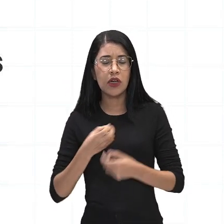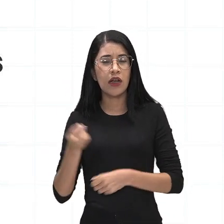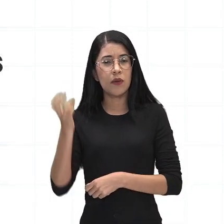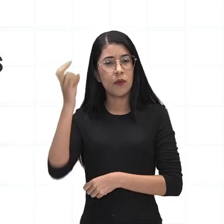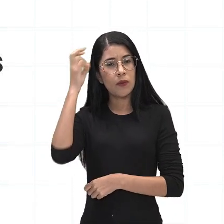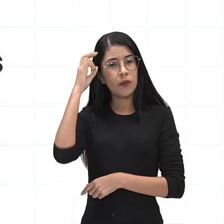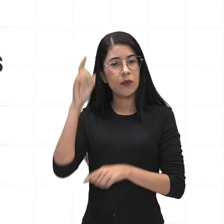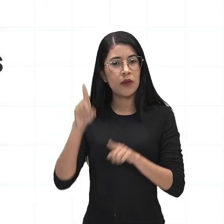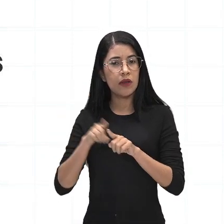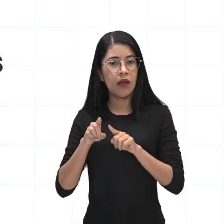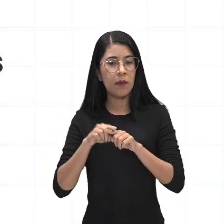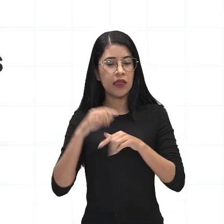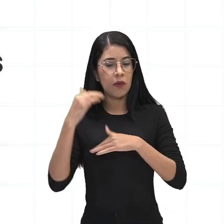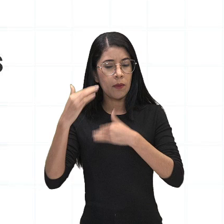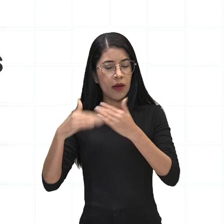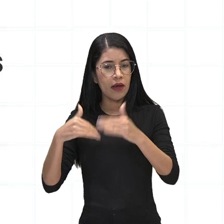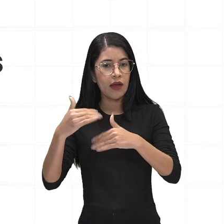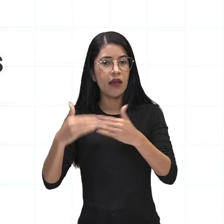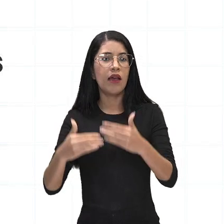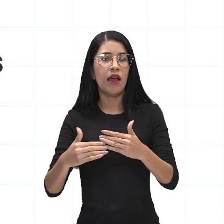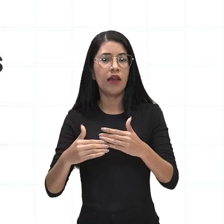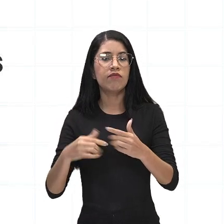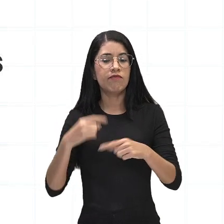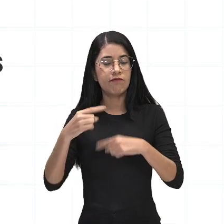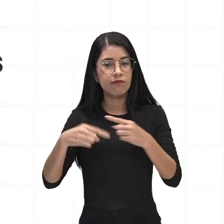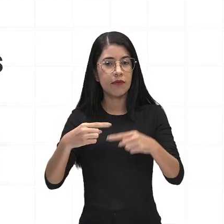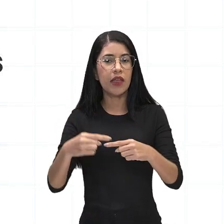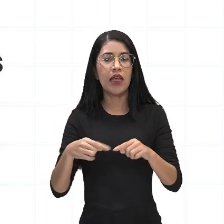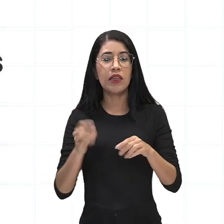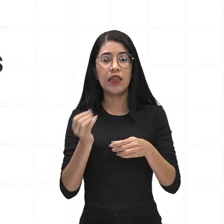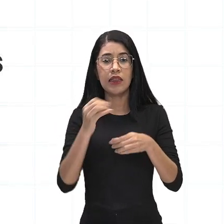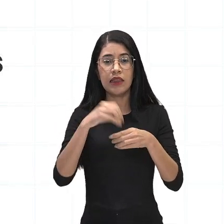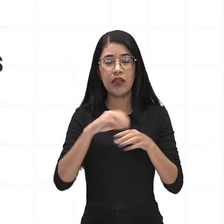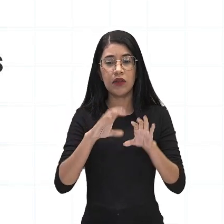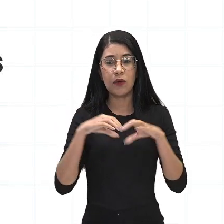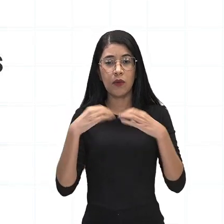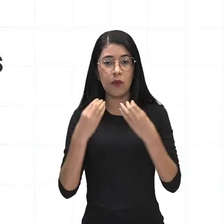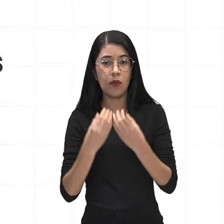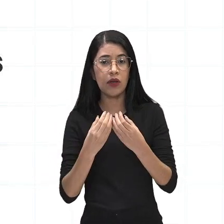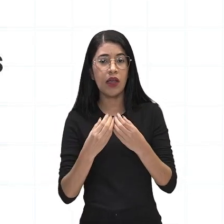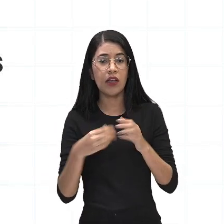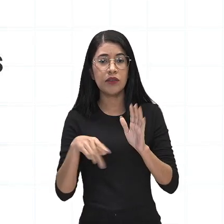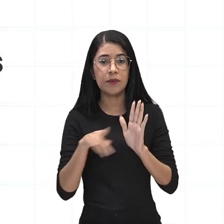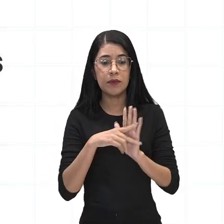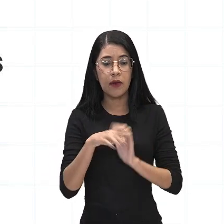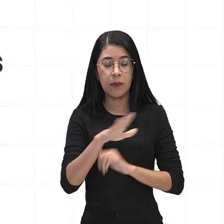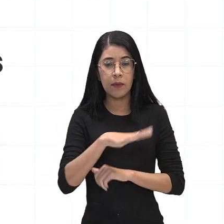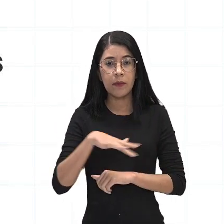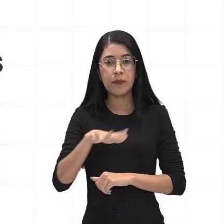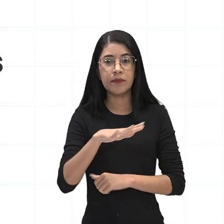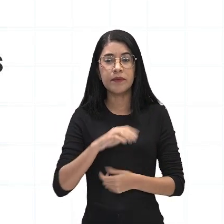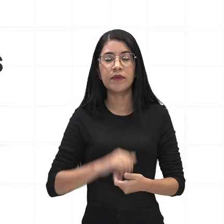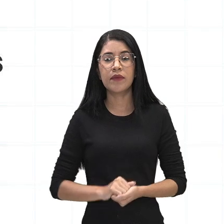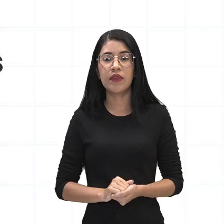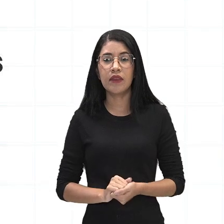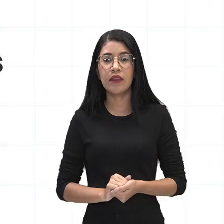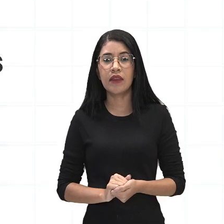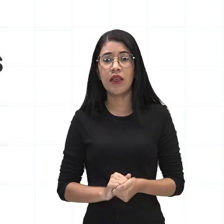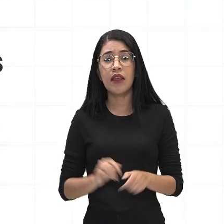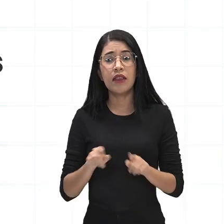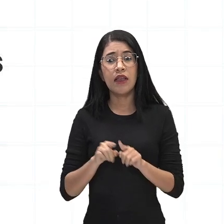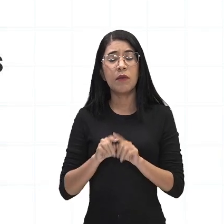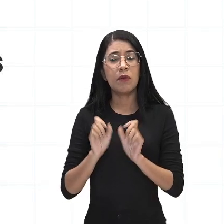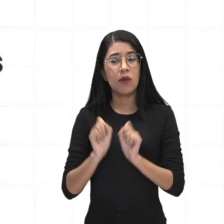são transmitidas de geração em geração dentro de uma comunidade específica, muitas vezes por meio